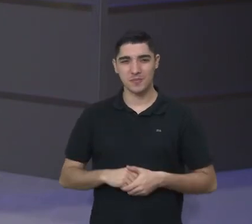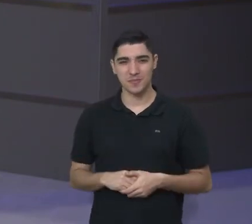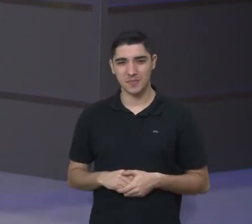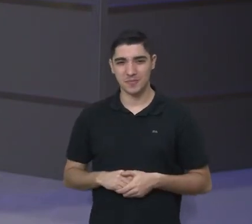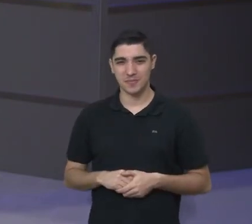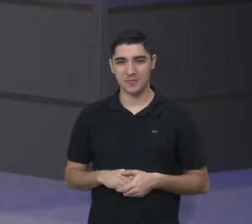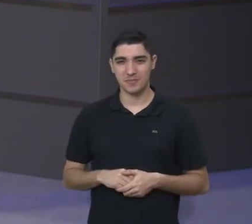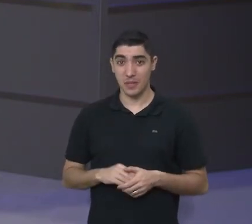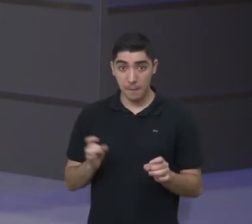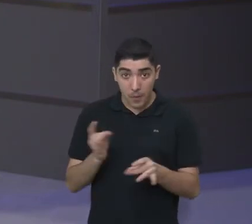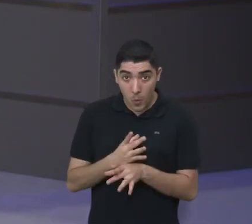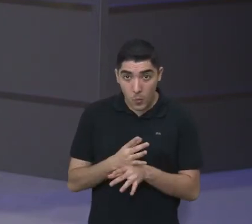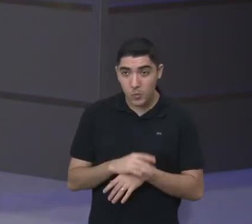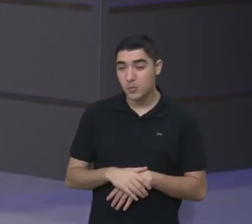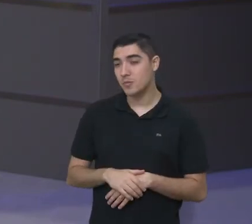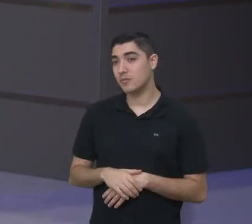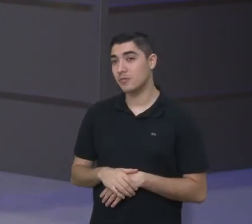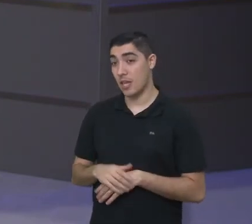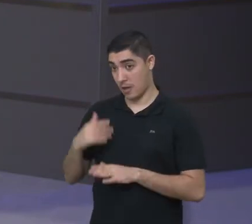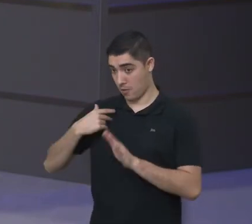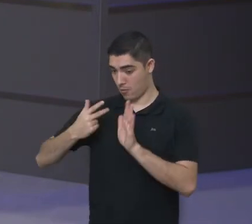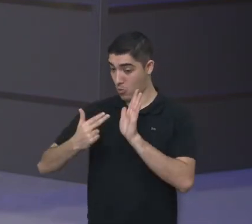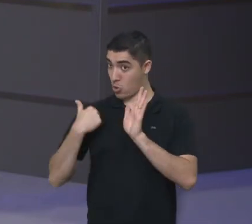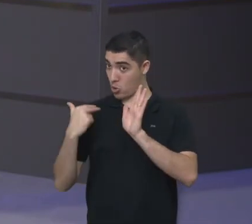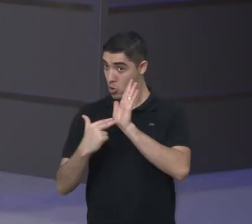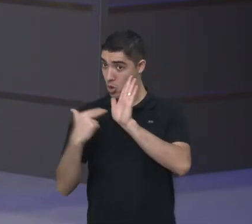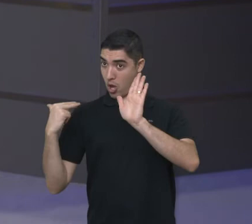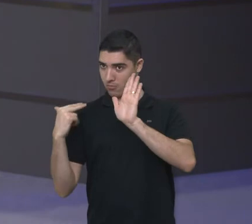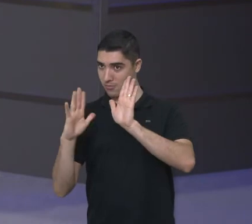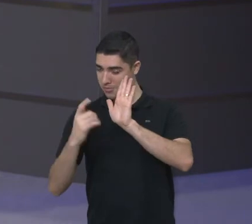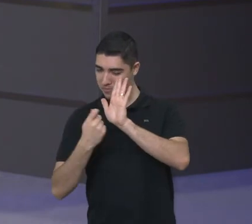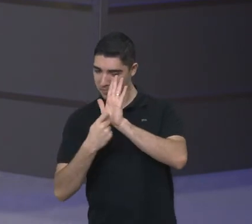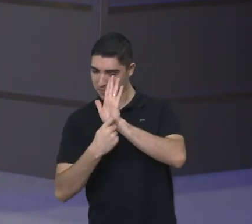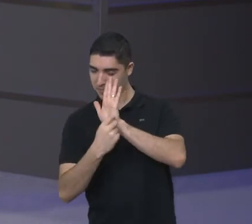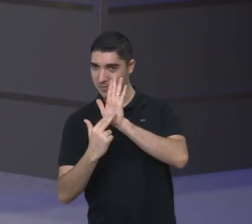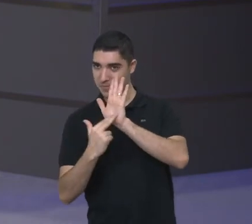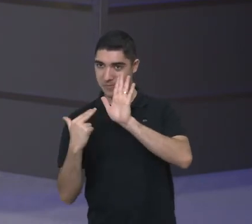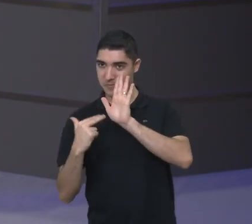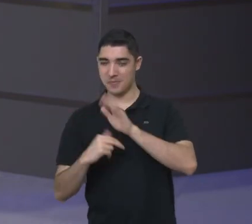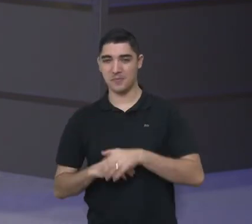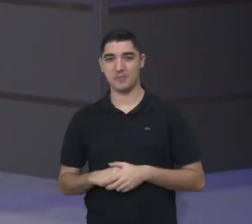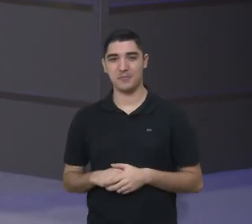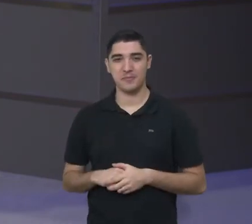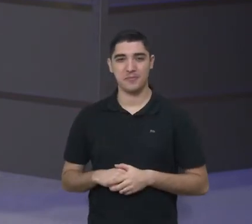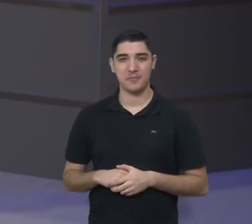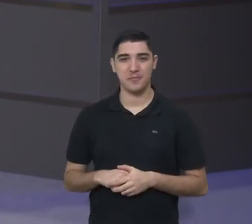Vou assinar Tá aqui, pronto? peraí. Vou assinar, peraí. Assina, eu quero autografado.